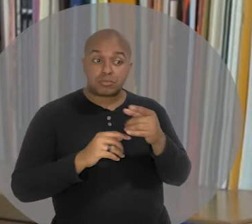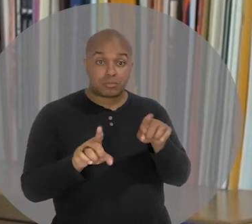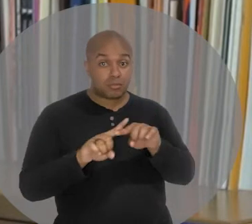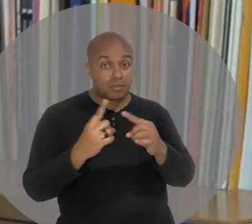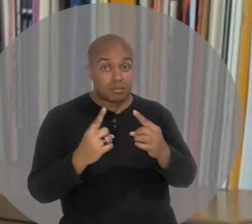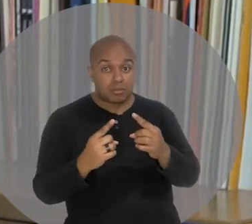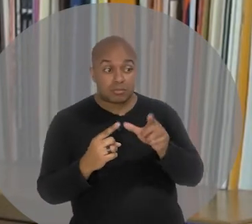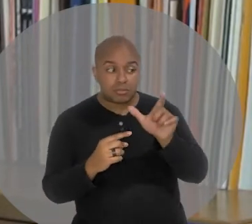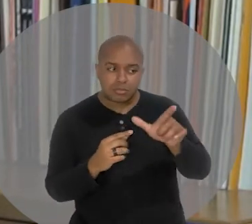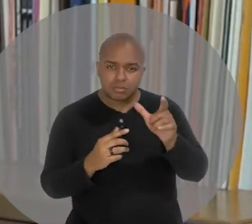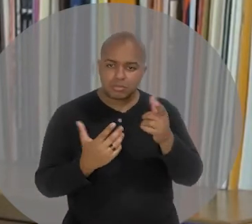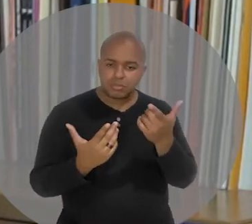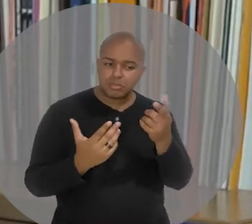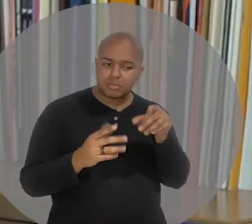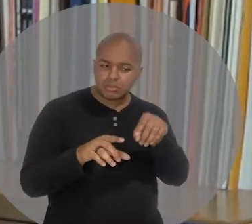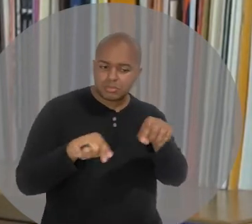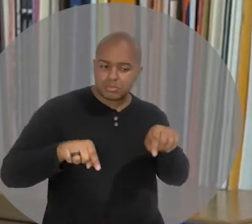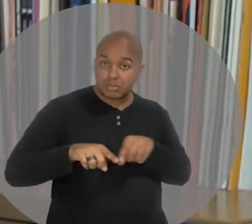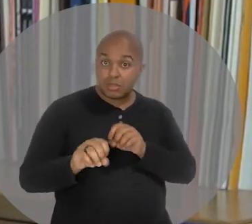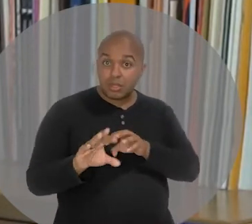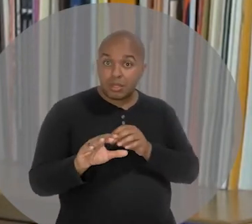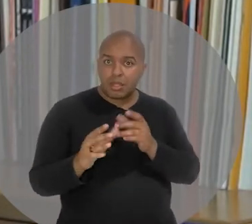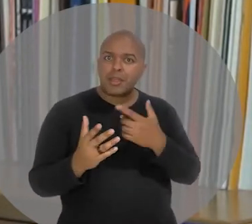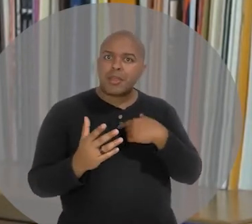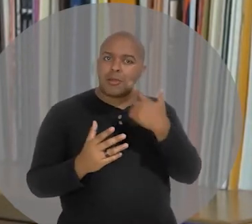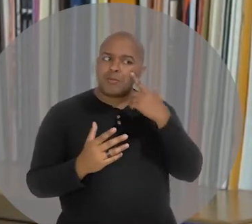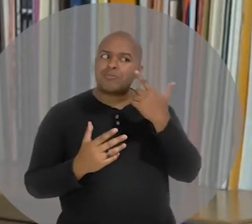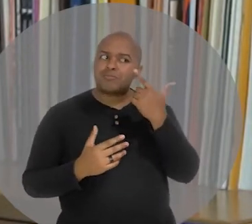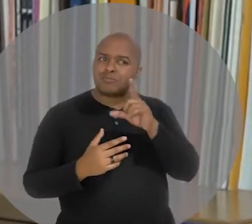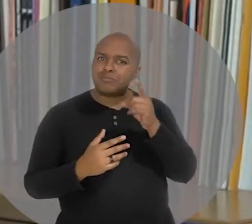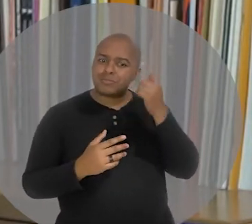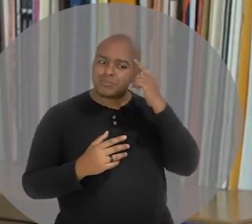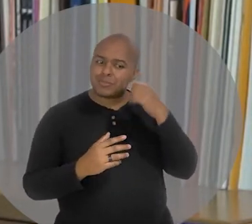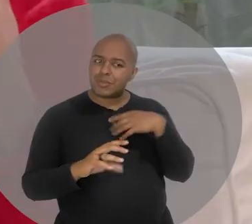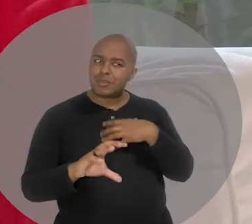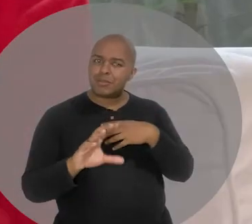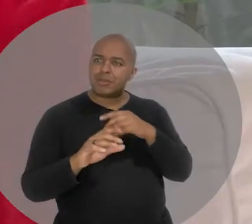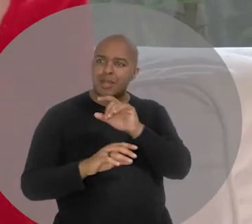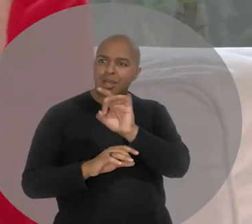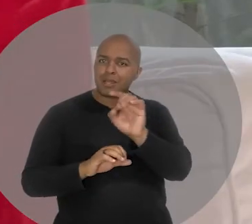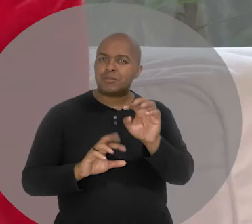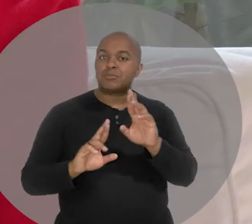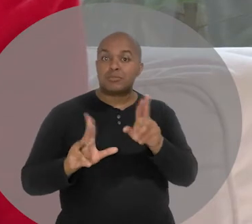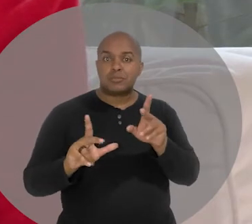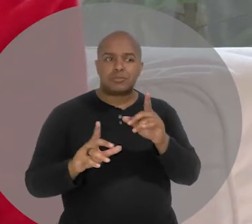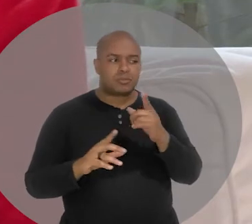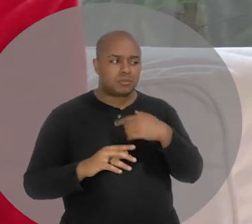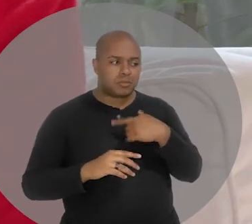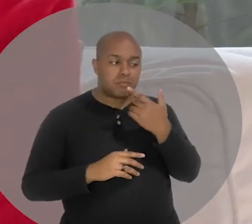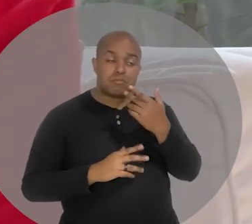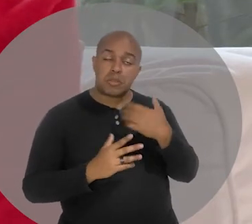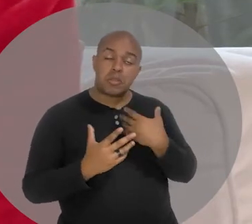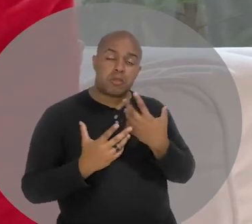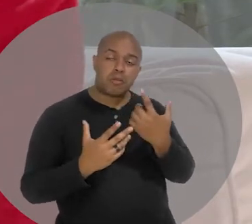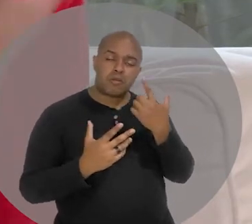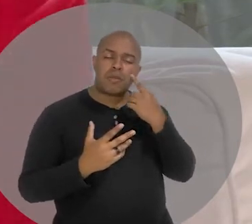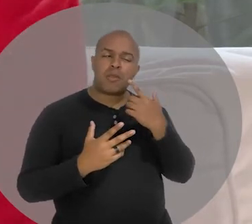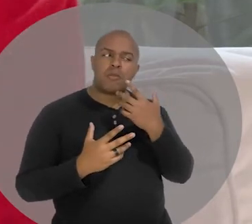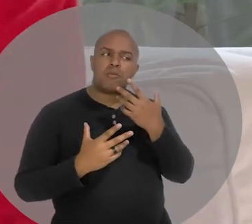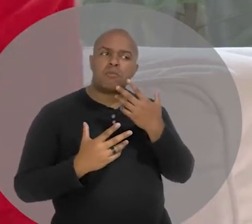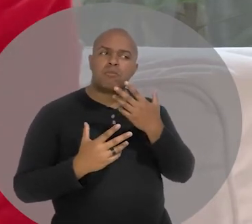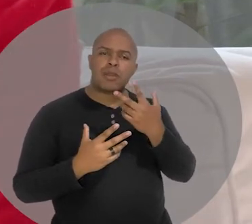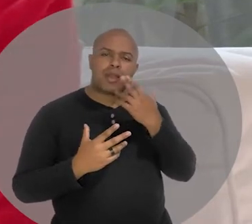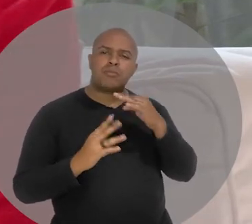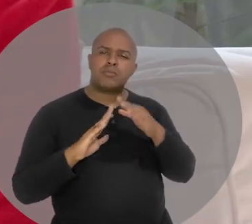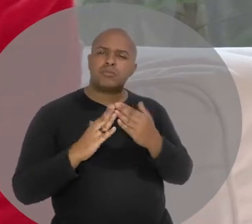mas na sala de aula eu consigo lidar com as individualidades. Eu sou a favor de uma escola